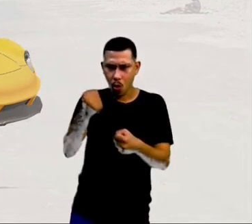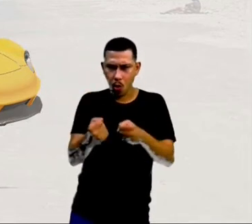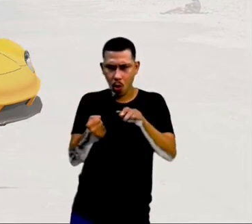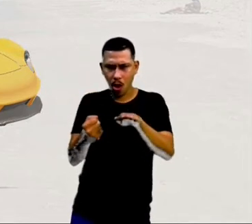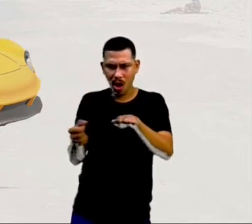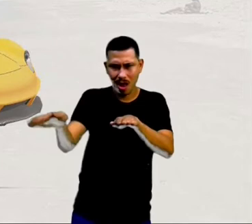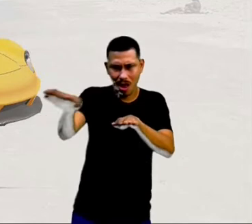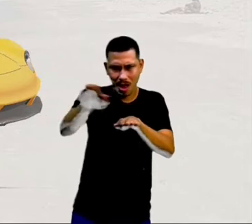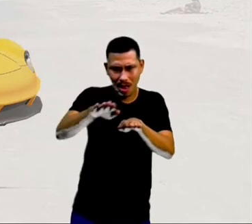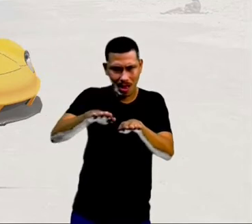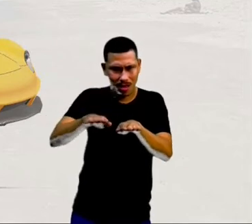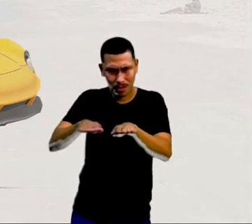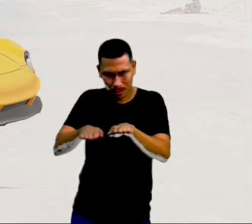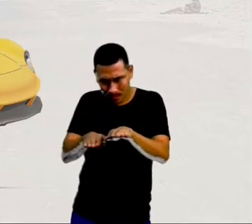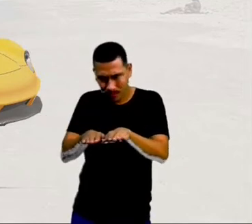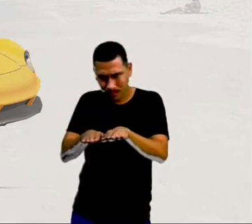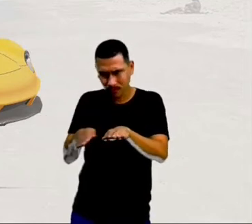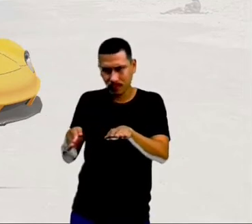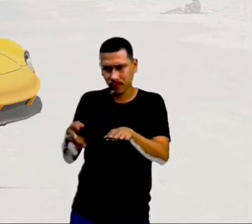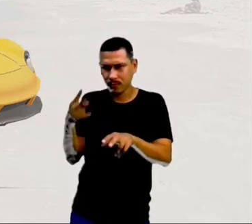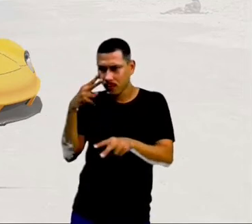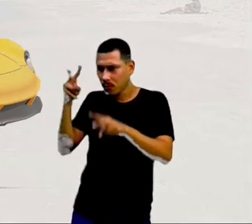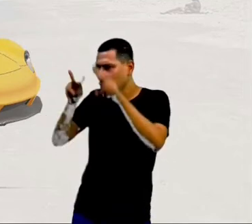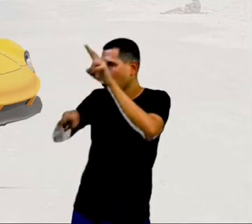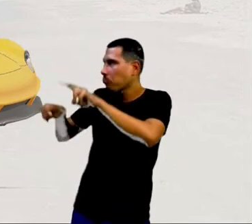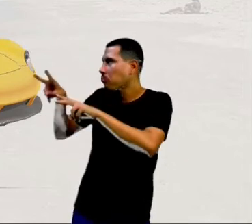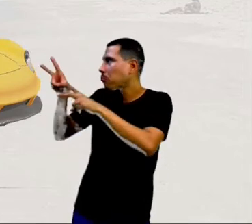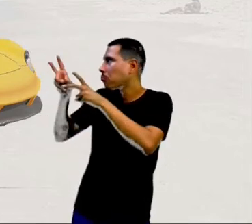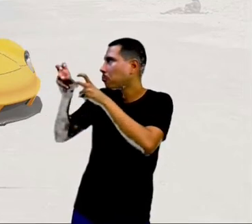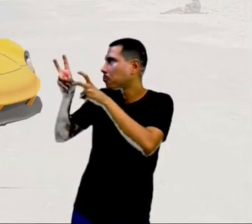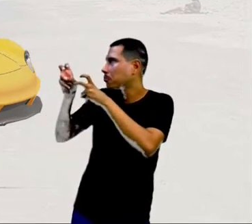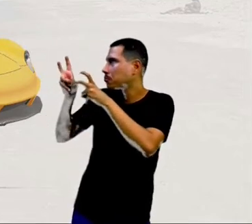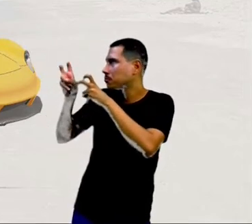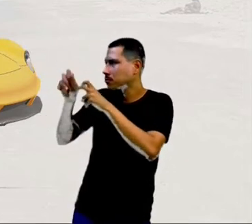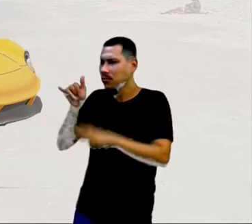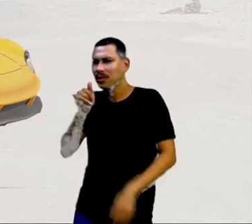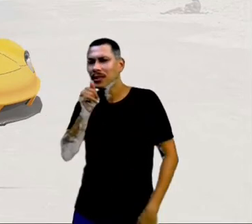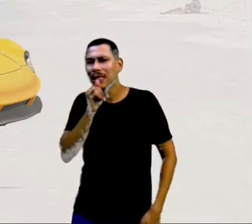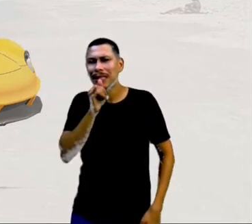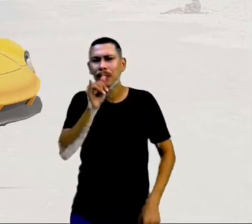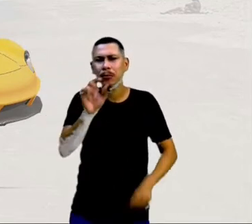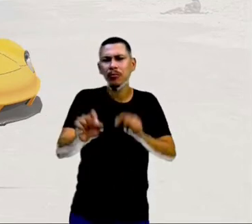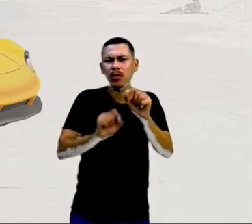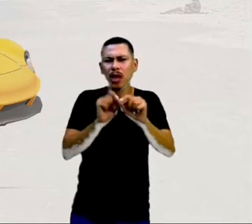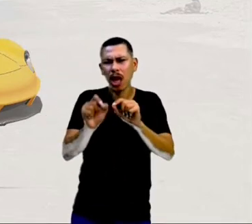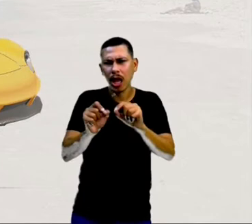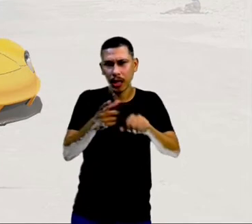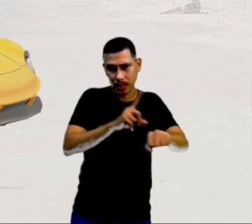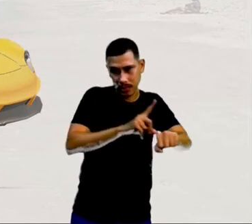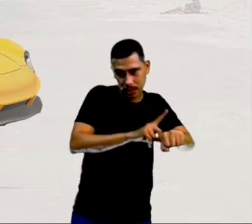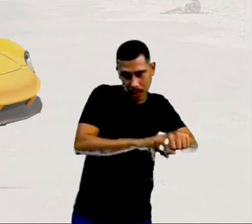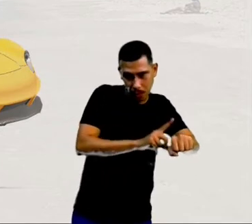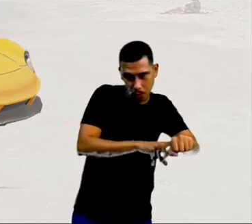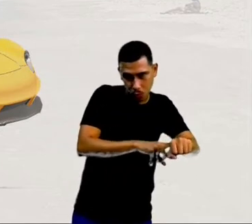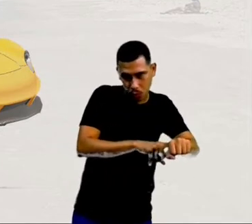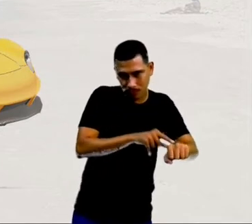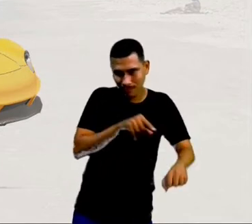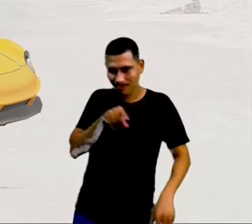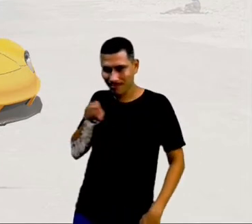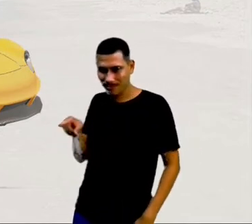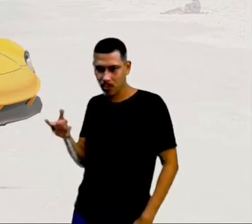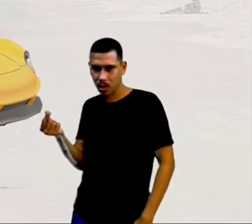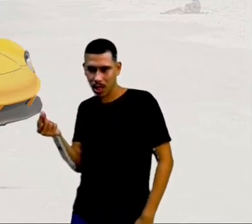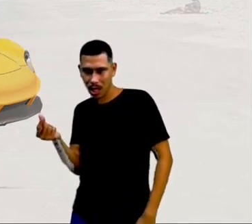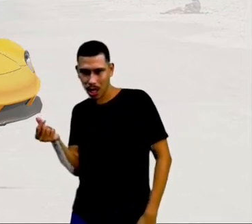estacionados. A gente tem, nesse estacionamento, o exemplo da relação entre o tempo e